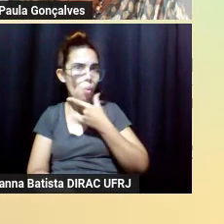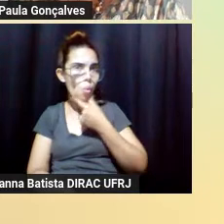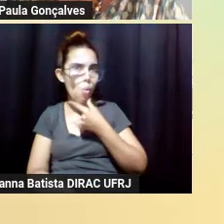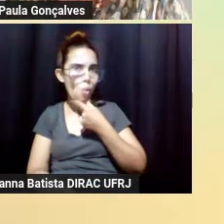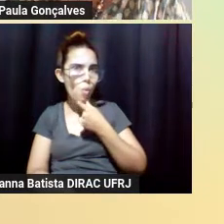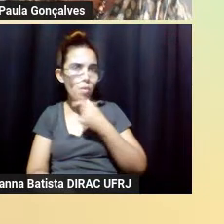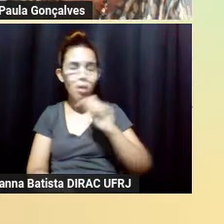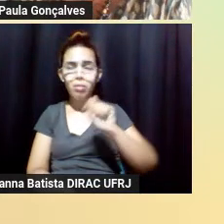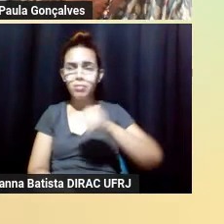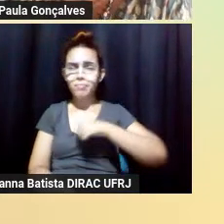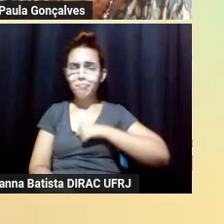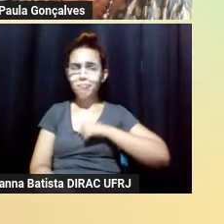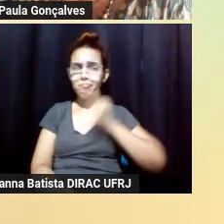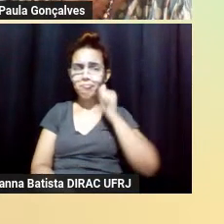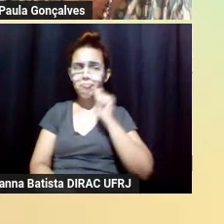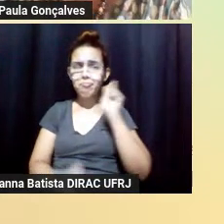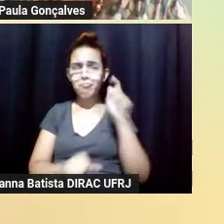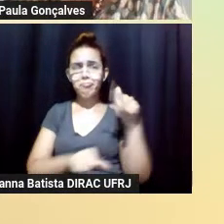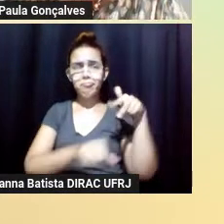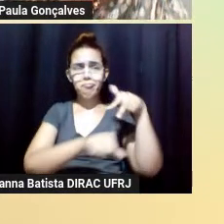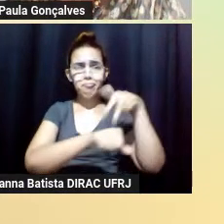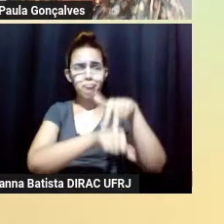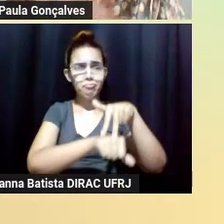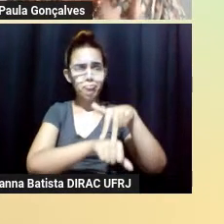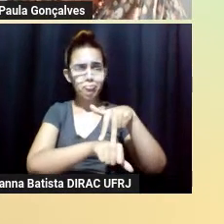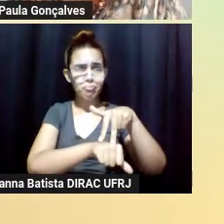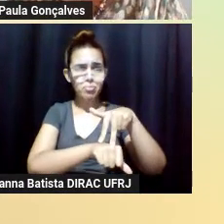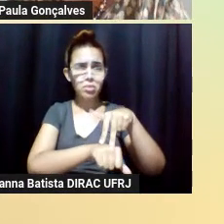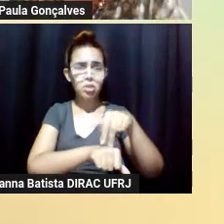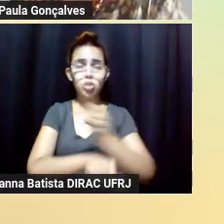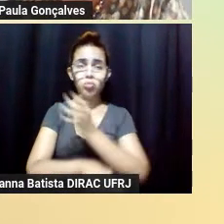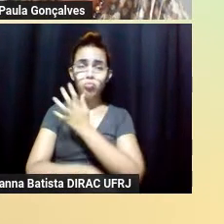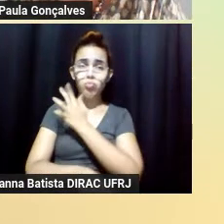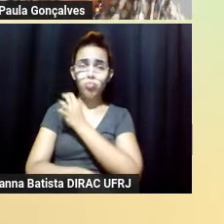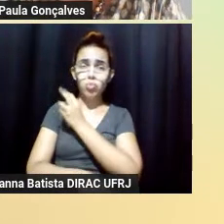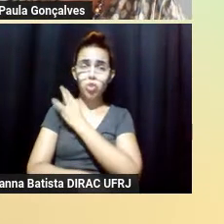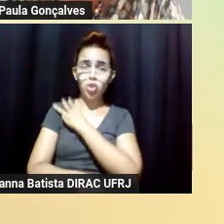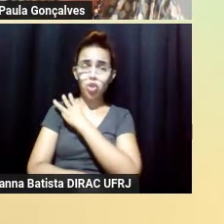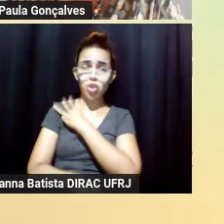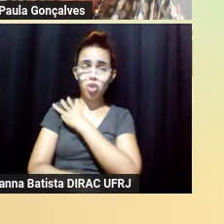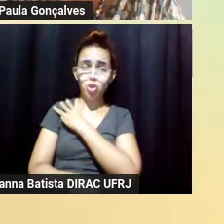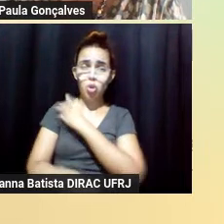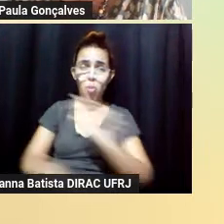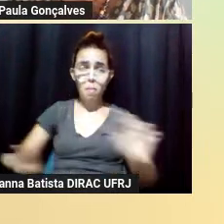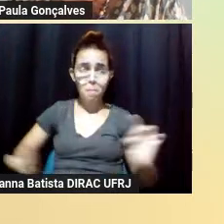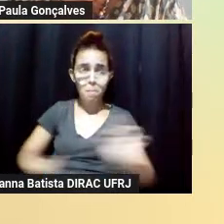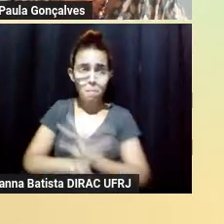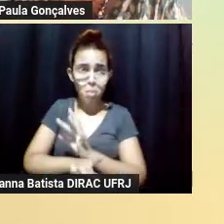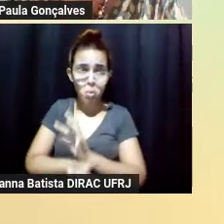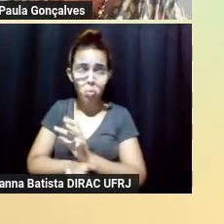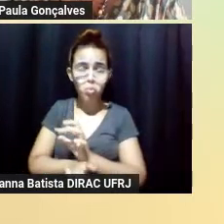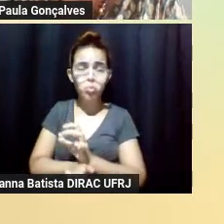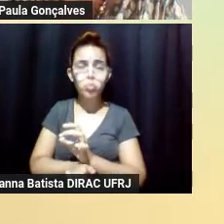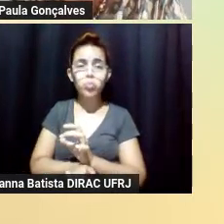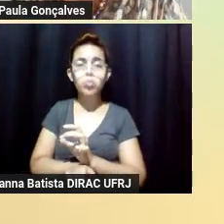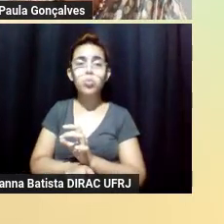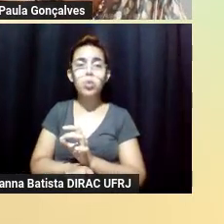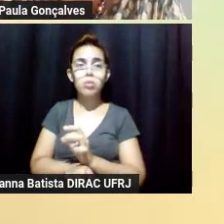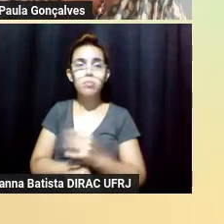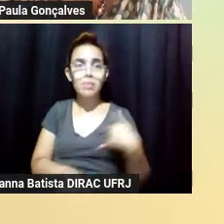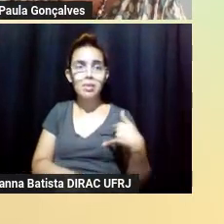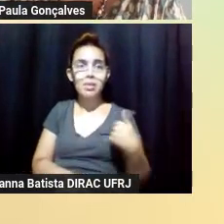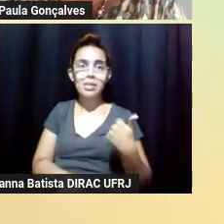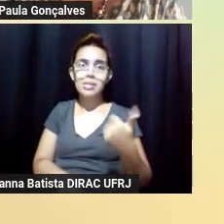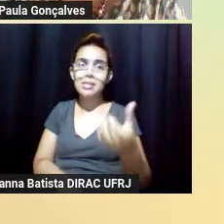termino o ensino médio com 16 anos, eu não consigo ingressar na universidade, porque eu fiz escola técnica. Aí eu decido que eu